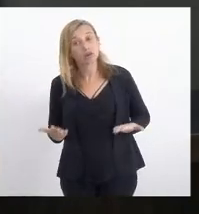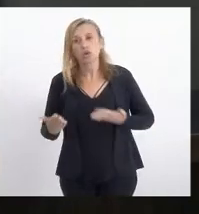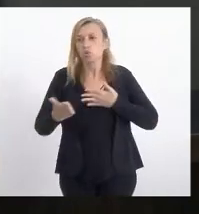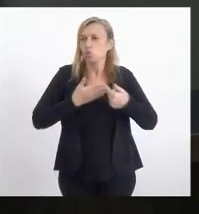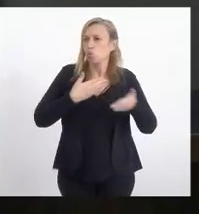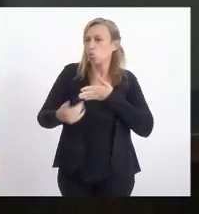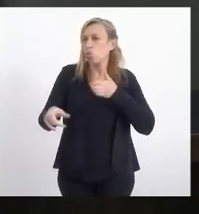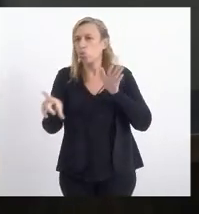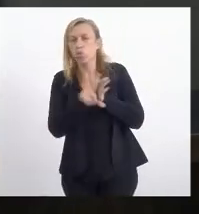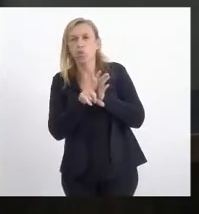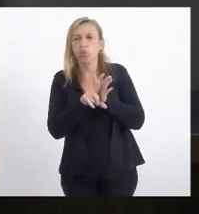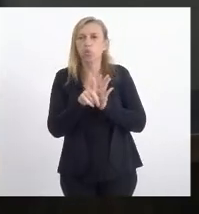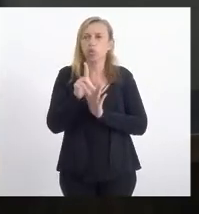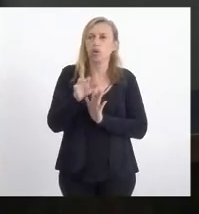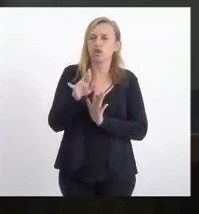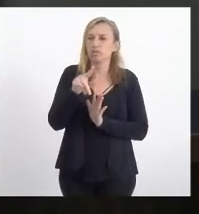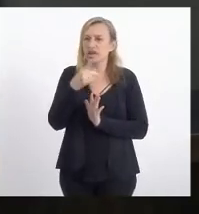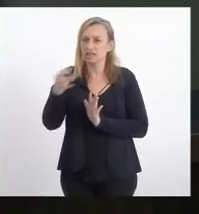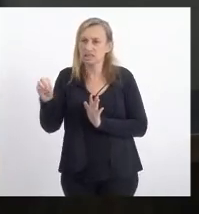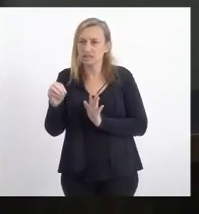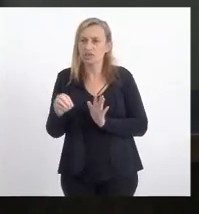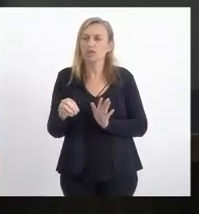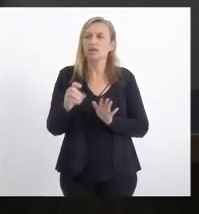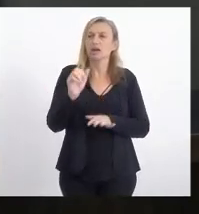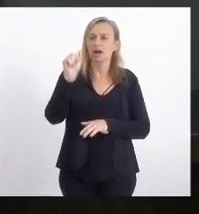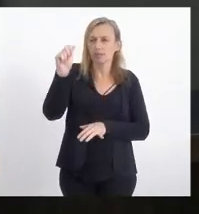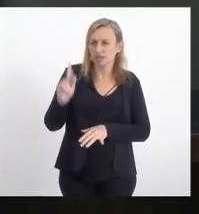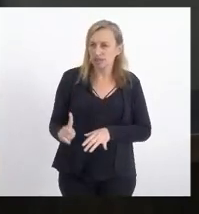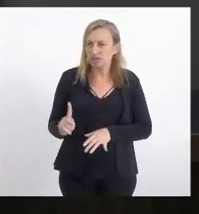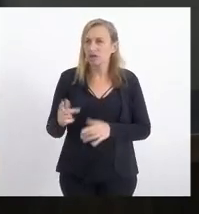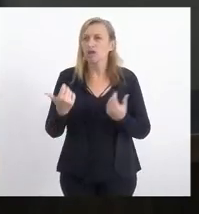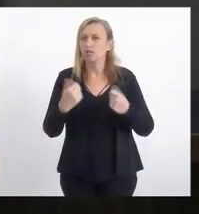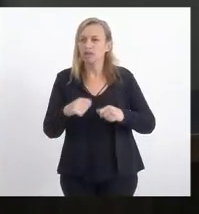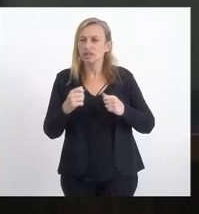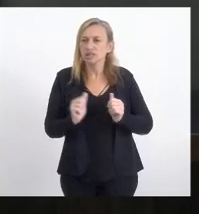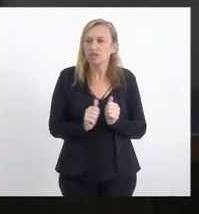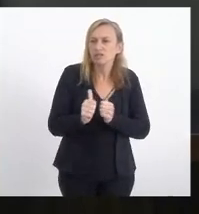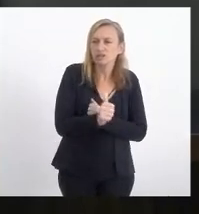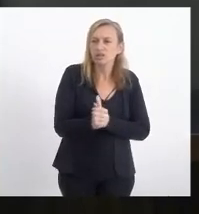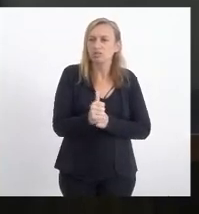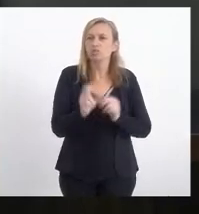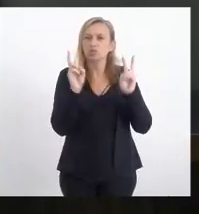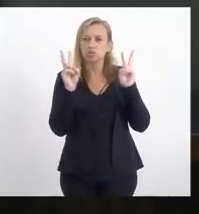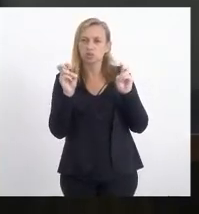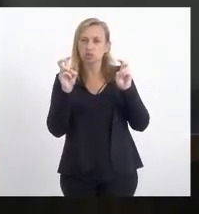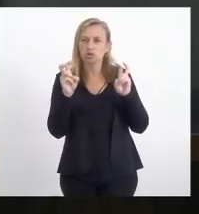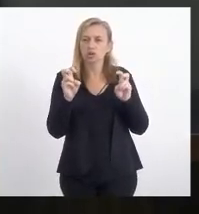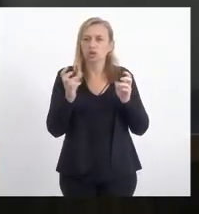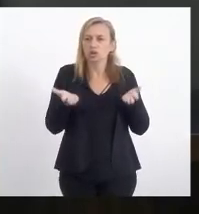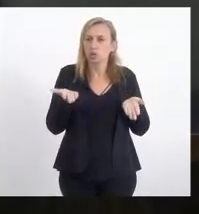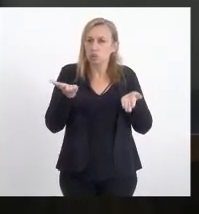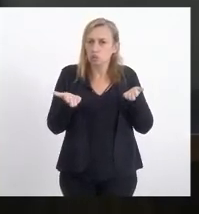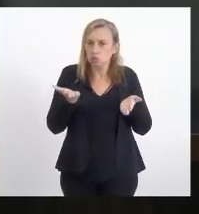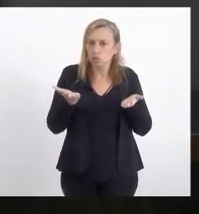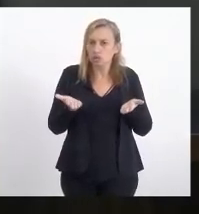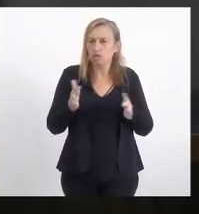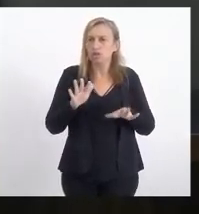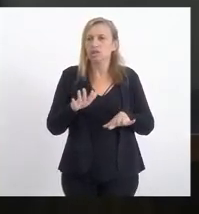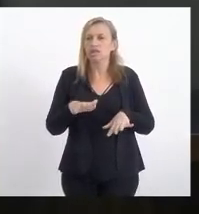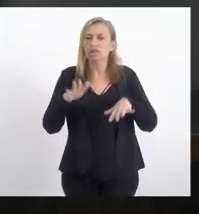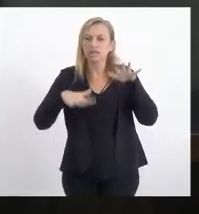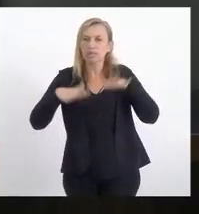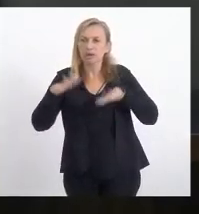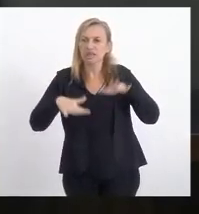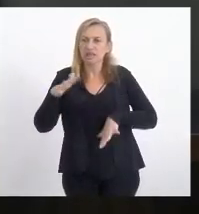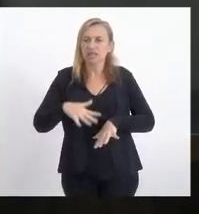qualquer lei que envolva remuneração que envolva aposentadoria ela deve ser enfrentada por uma questão de Equidade independente da